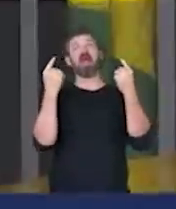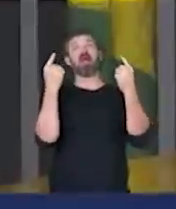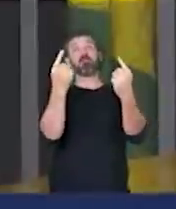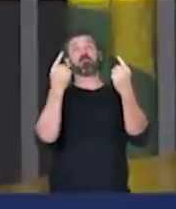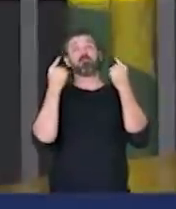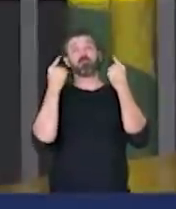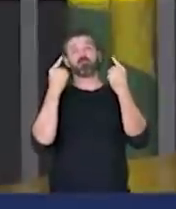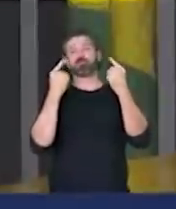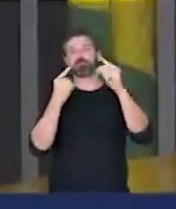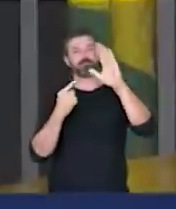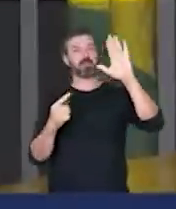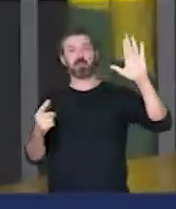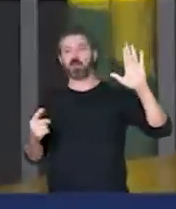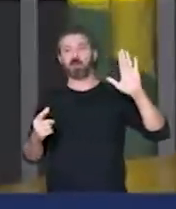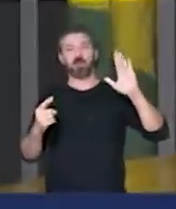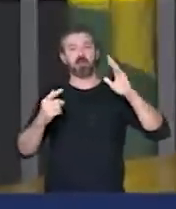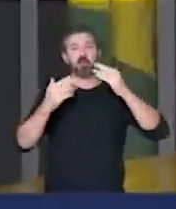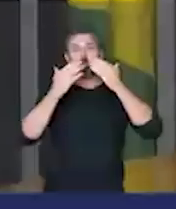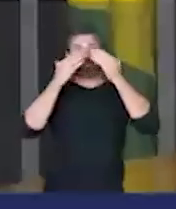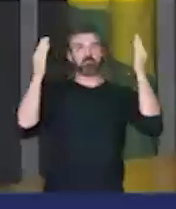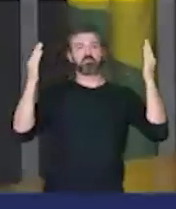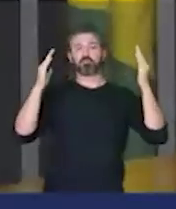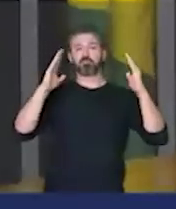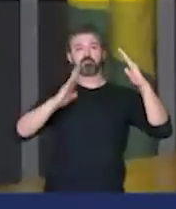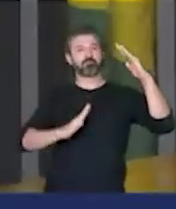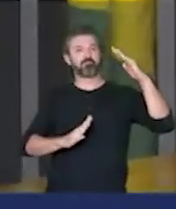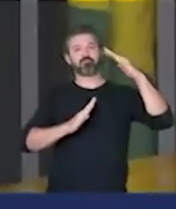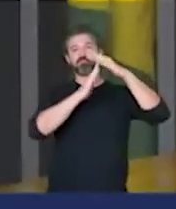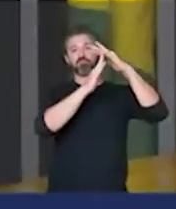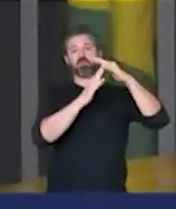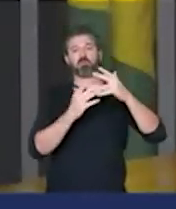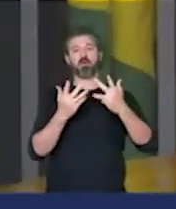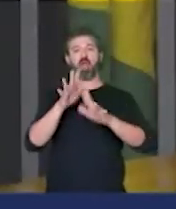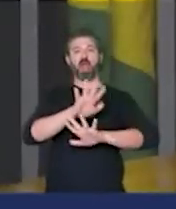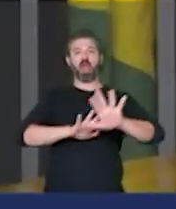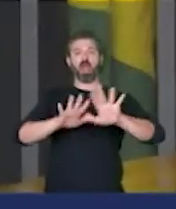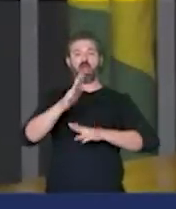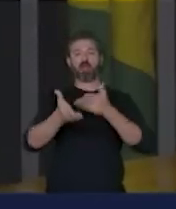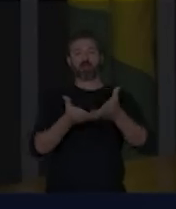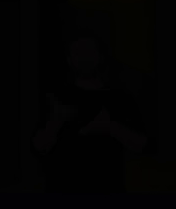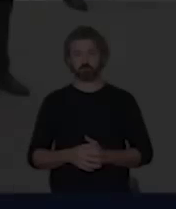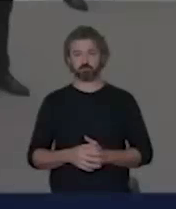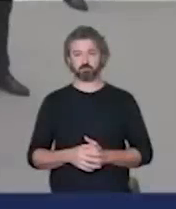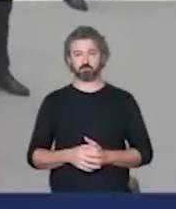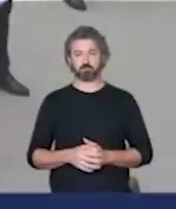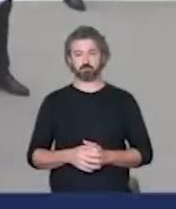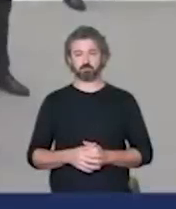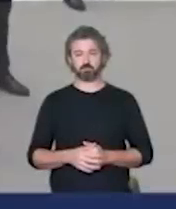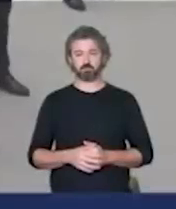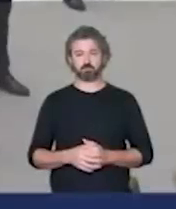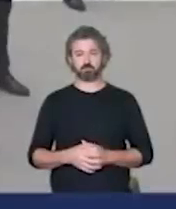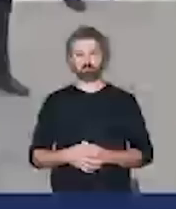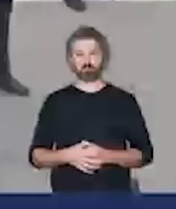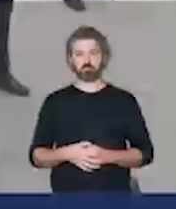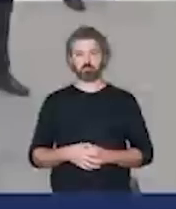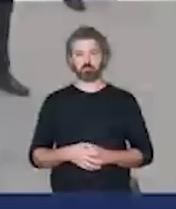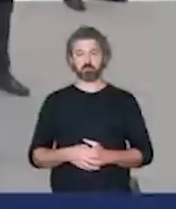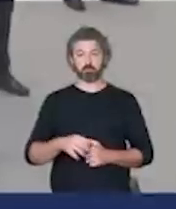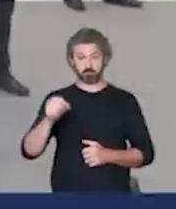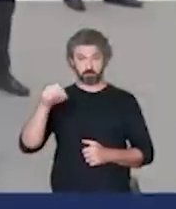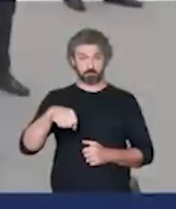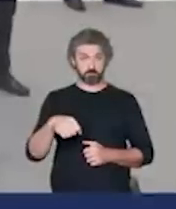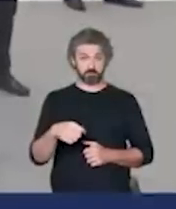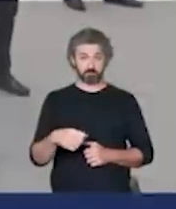assim, é a revelação máxima do populismo e da demagogia desse governo. Obrigado, presidente. A orientação da União é assim, né?